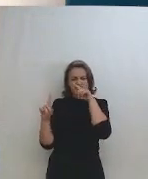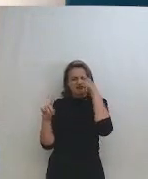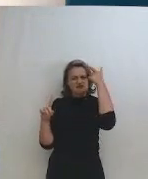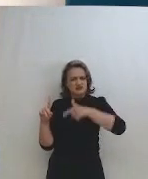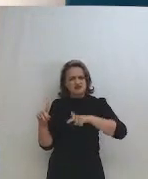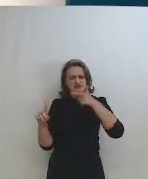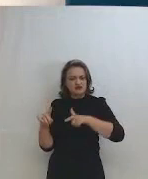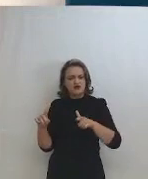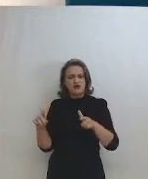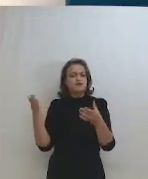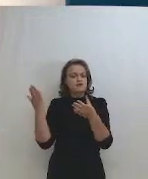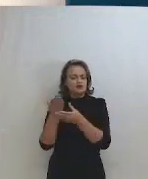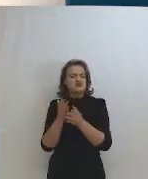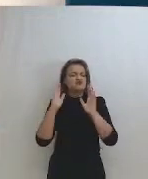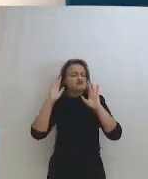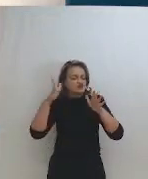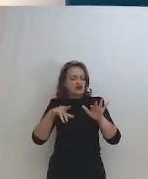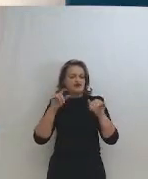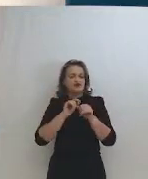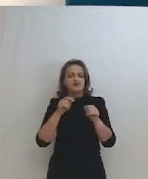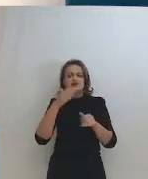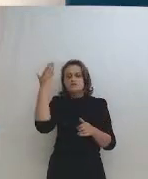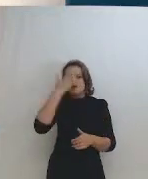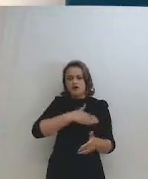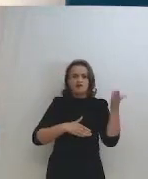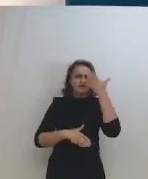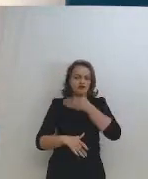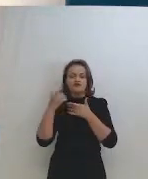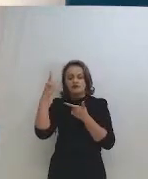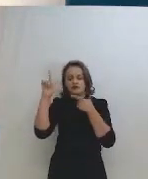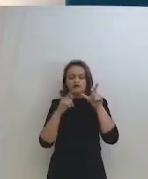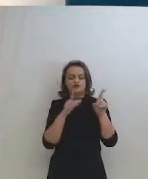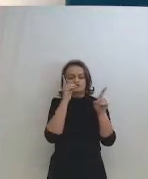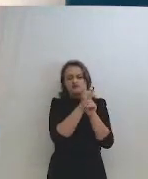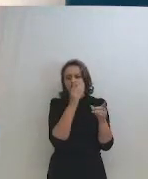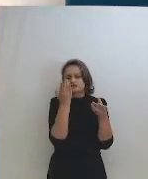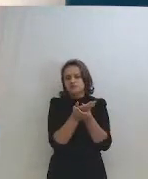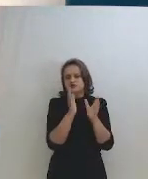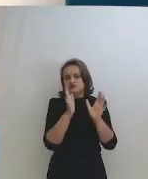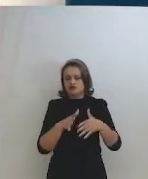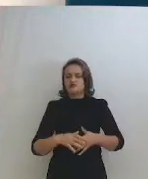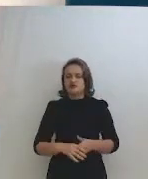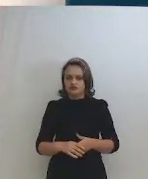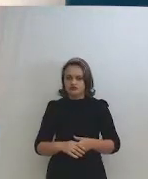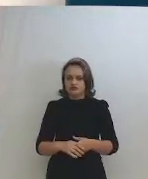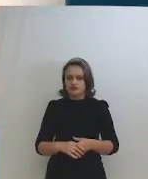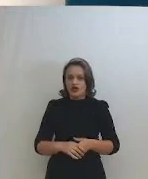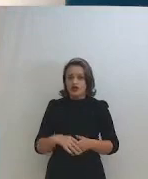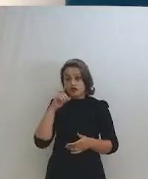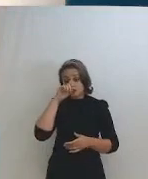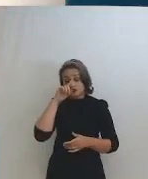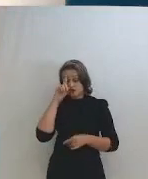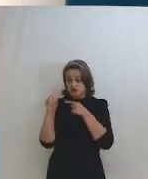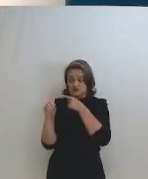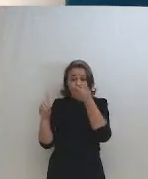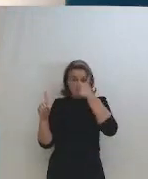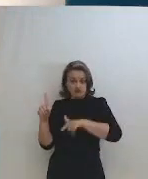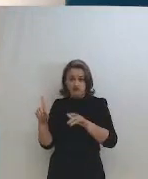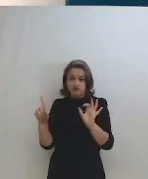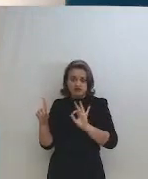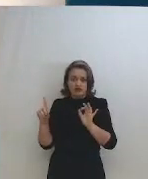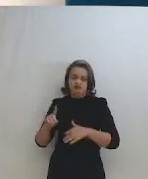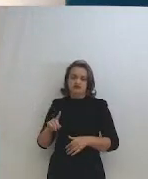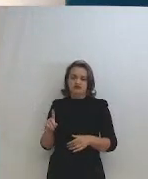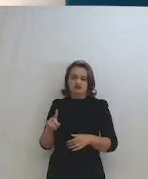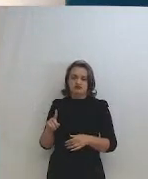os elementos de prova já constam nos autos. Não há risco à aplicação da lei penal. O paciente jamais se